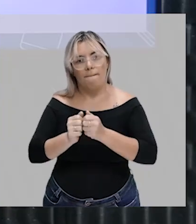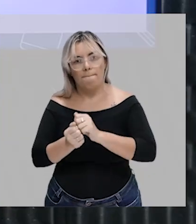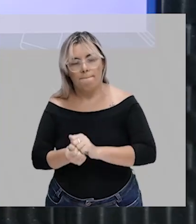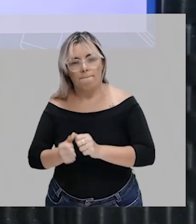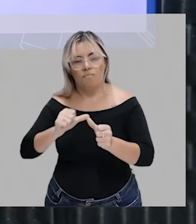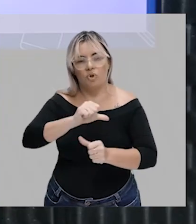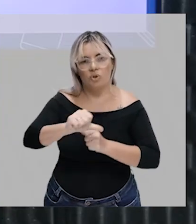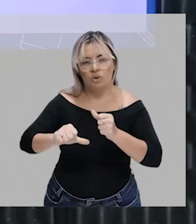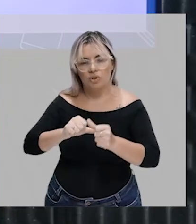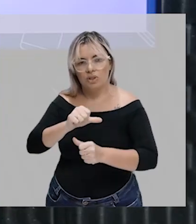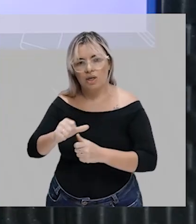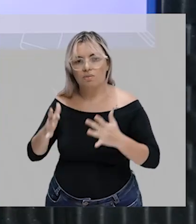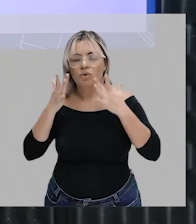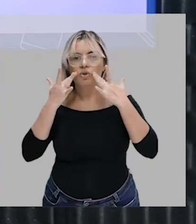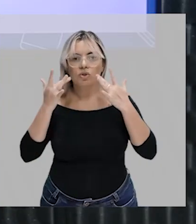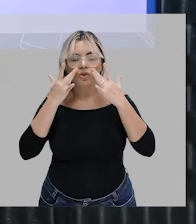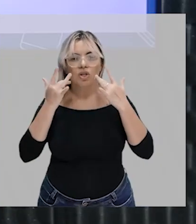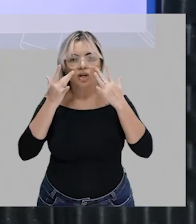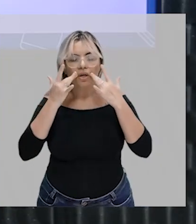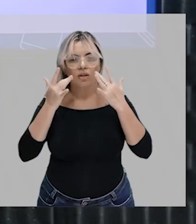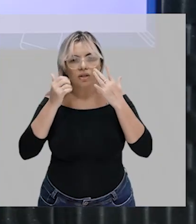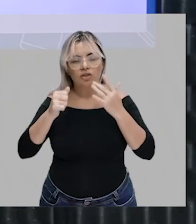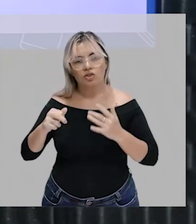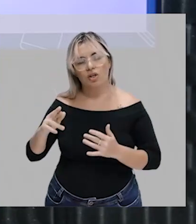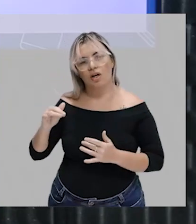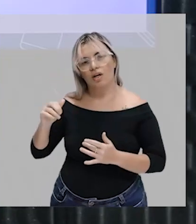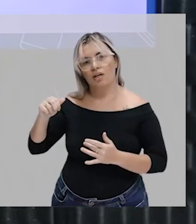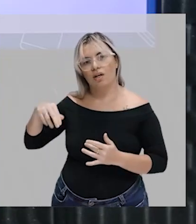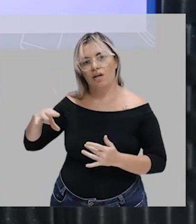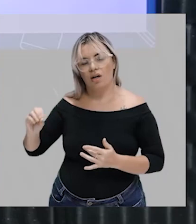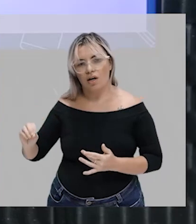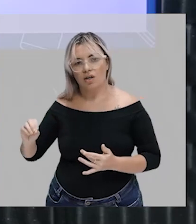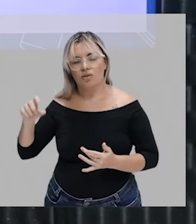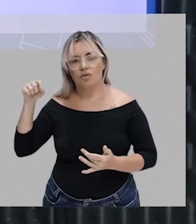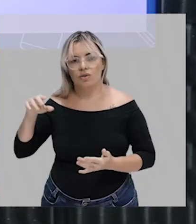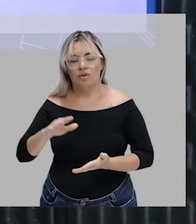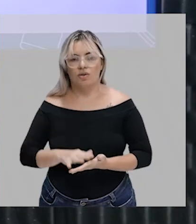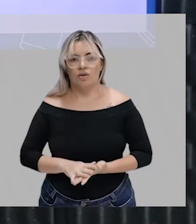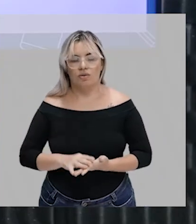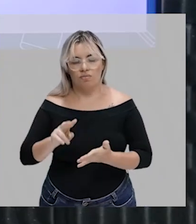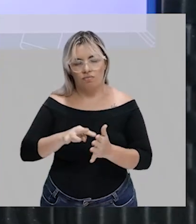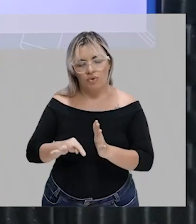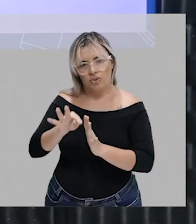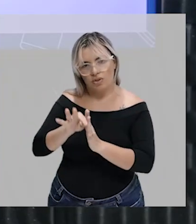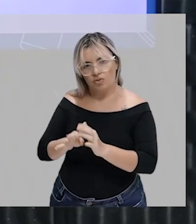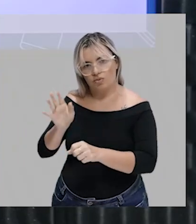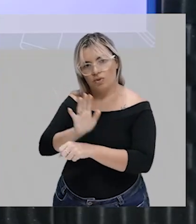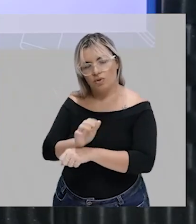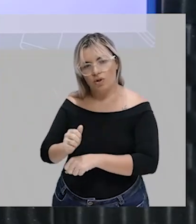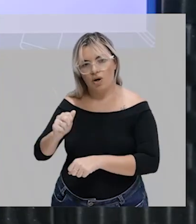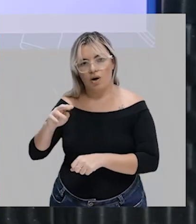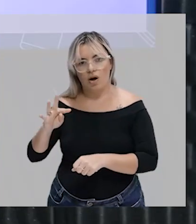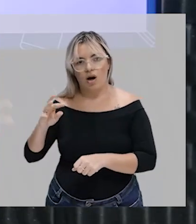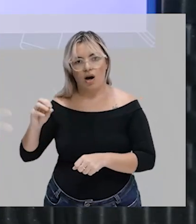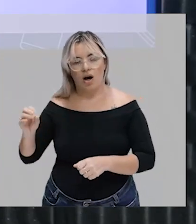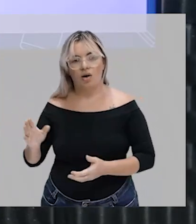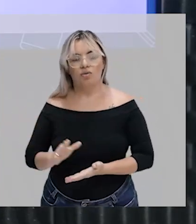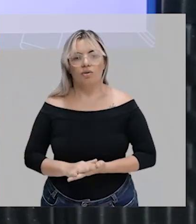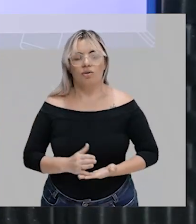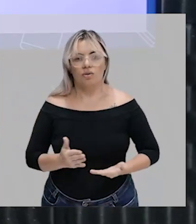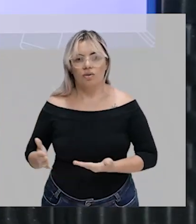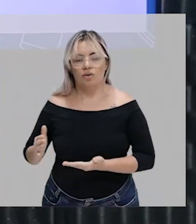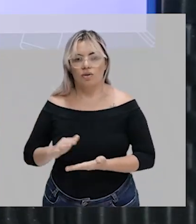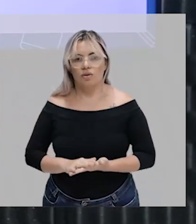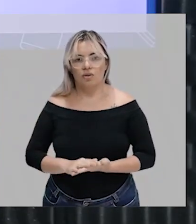Ariano Suassuna. Então, o que acontece? Eu faço uma leitura, vamos pegar o texto em si. Eu pego o testamento da cachorra